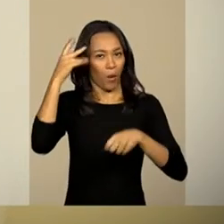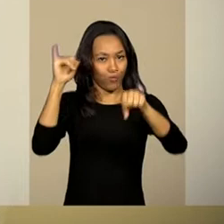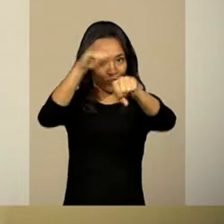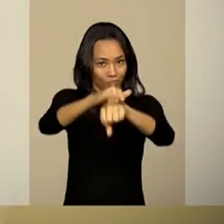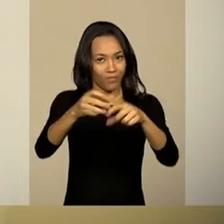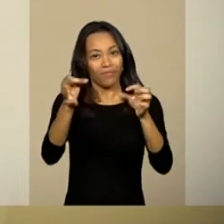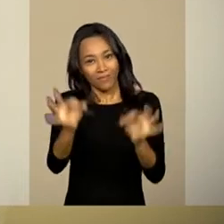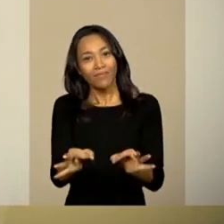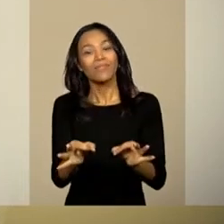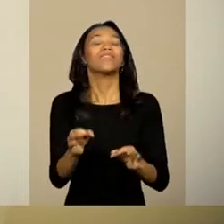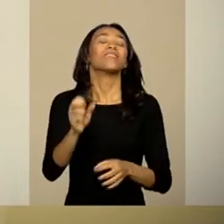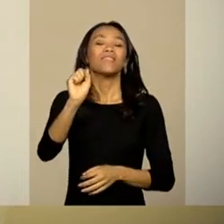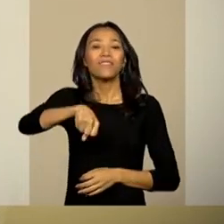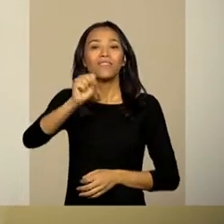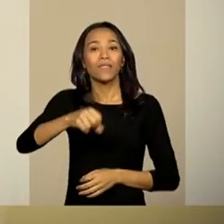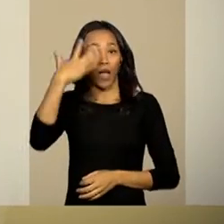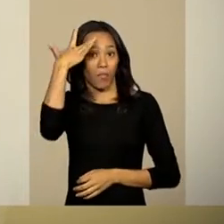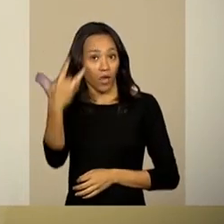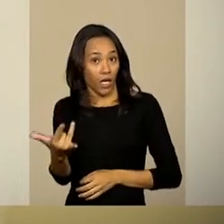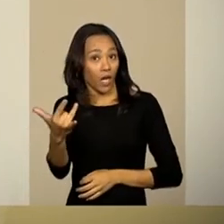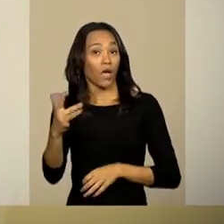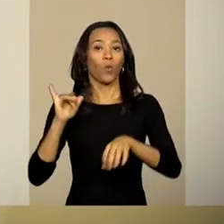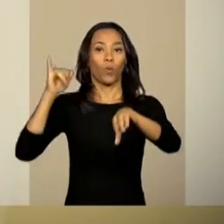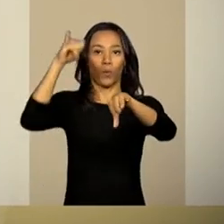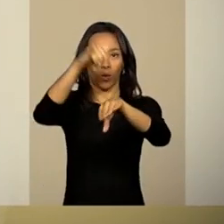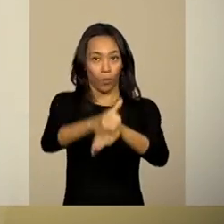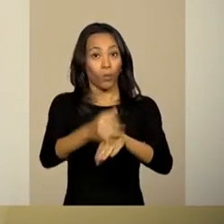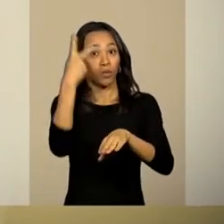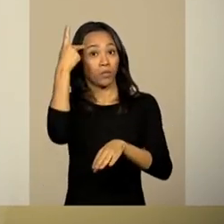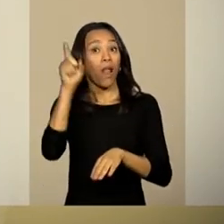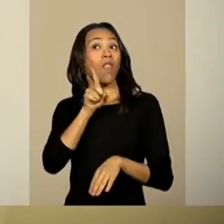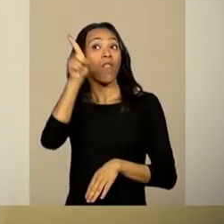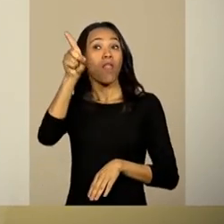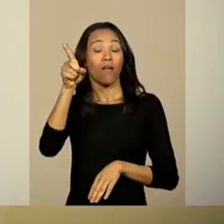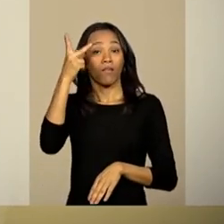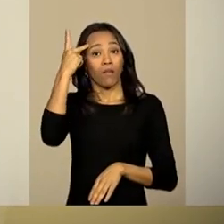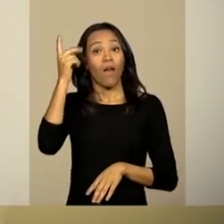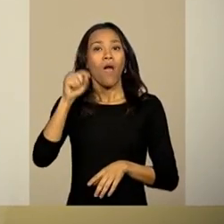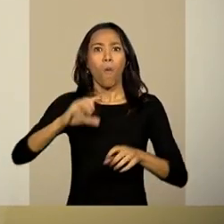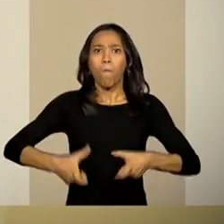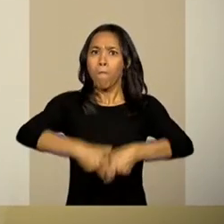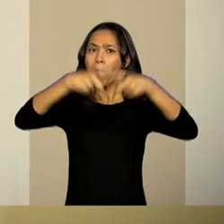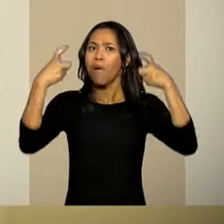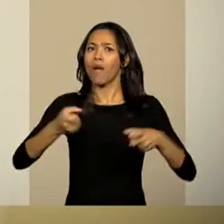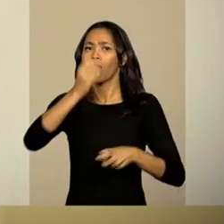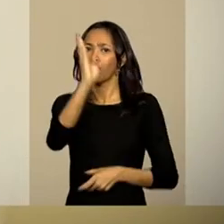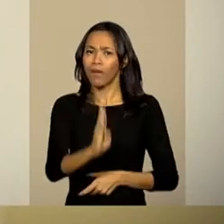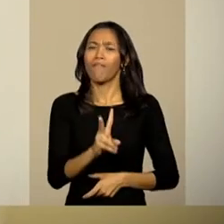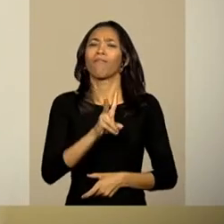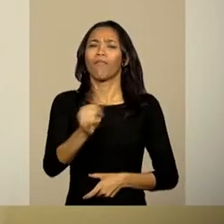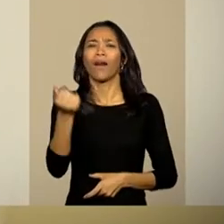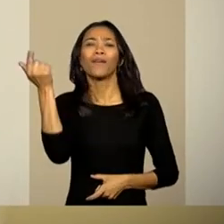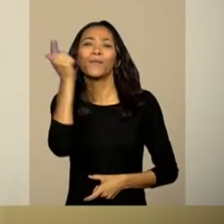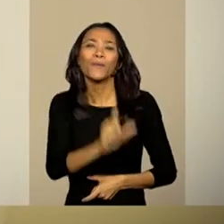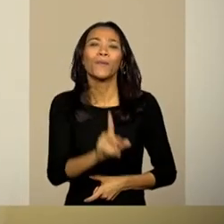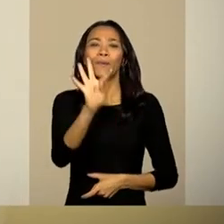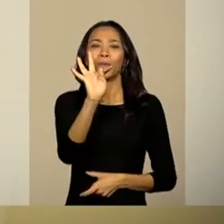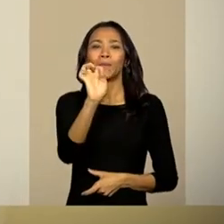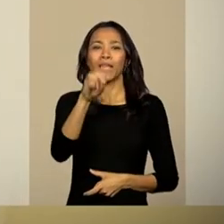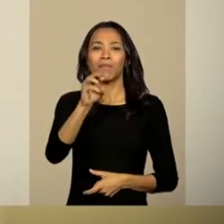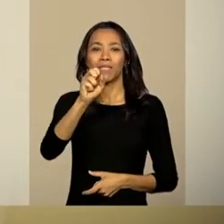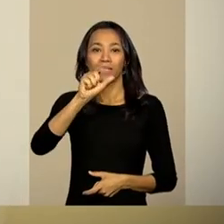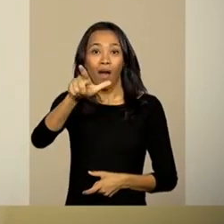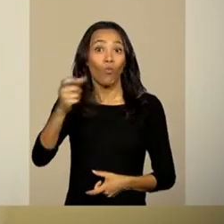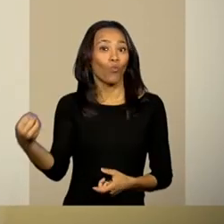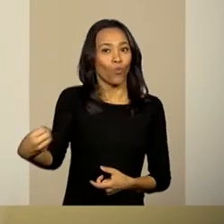mesmo? É verdade, Luciano. Amanhã o aeroporto de Guarulhos, lá em São Paulo, que é o maior do Brasil, vai ganhar um terminal